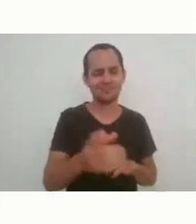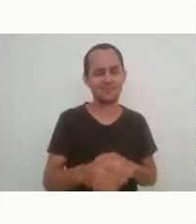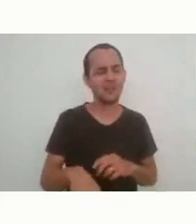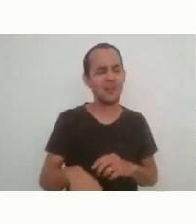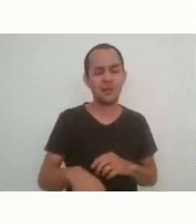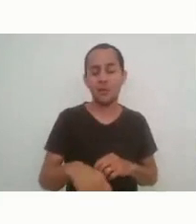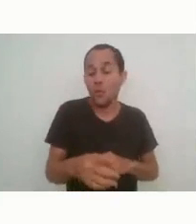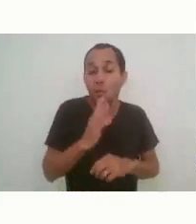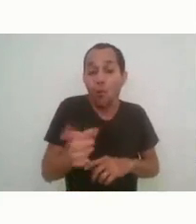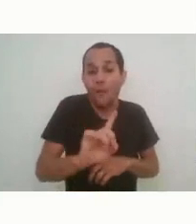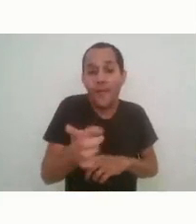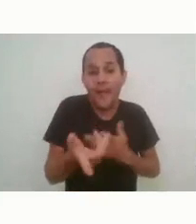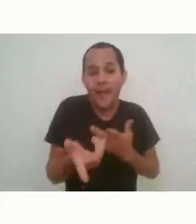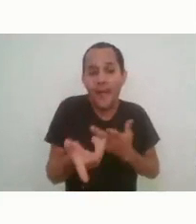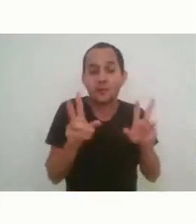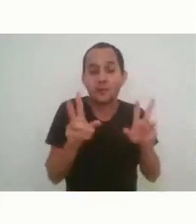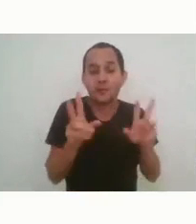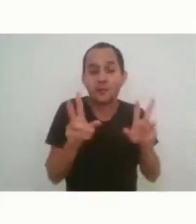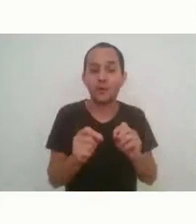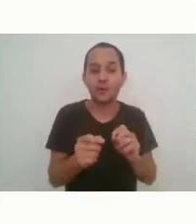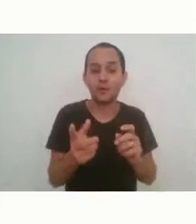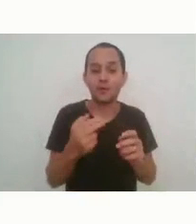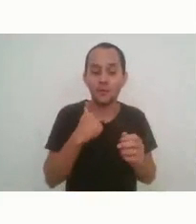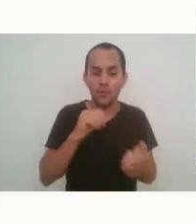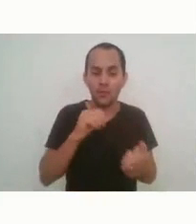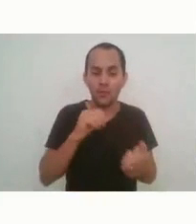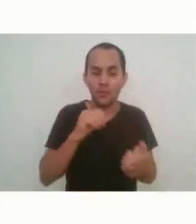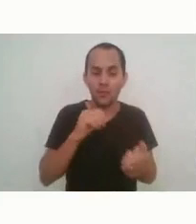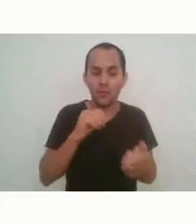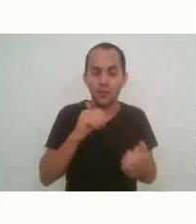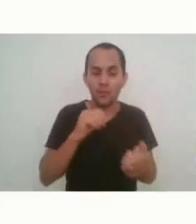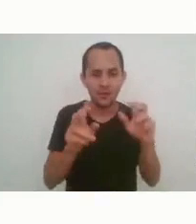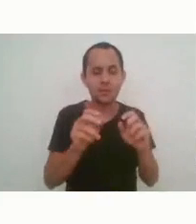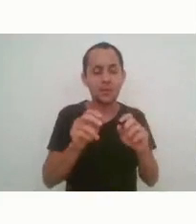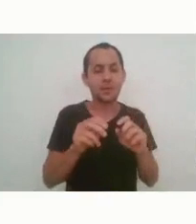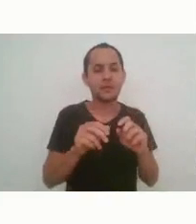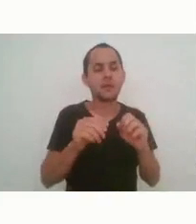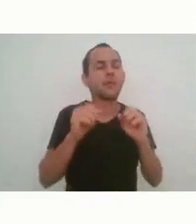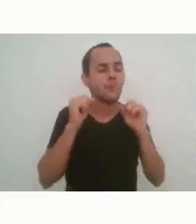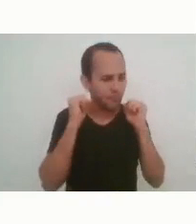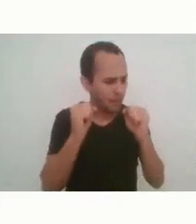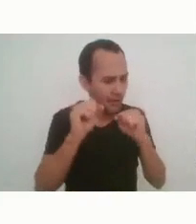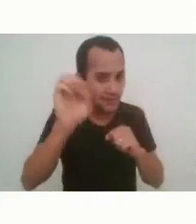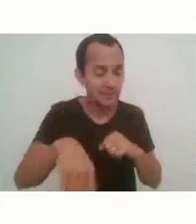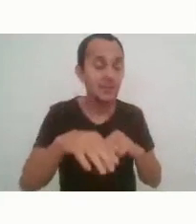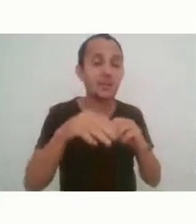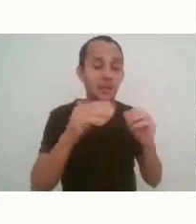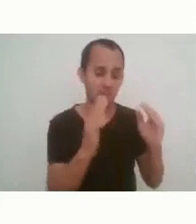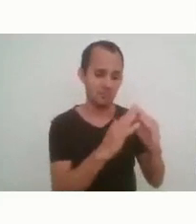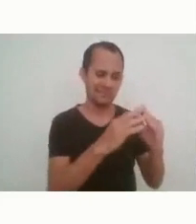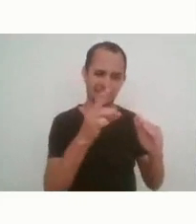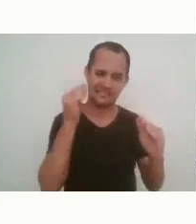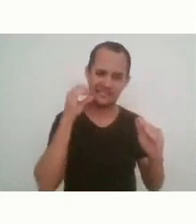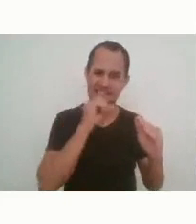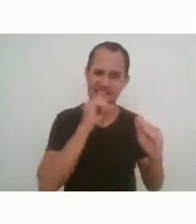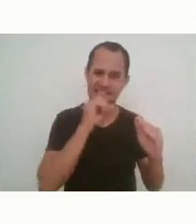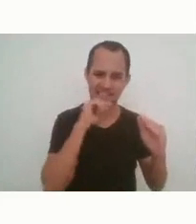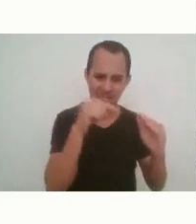pode receber adequação de acessibilidade, mas pode. Tem uma resolução do